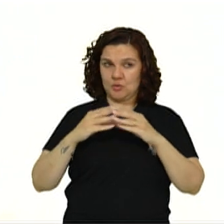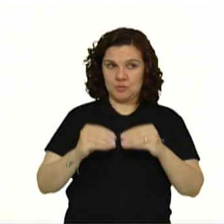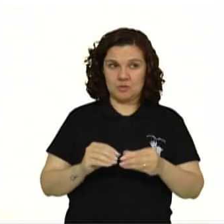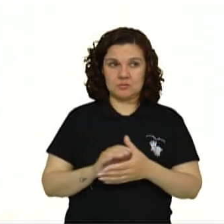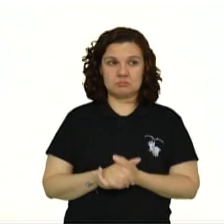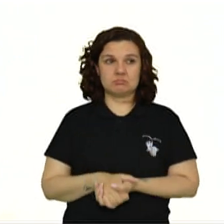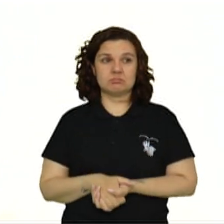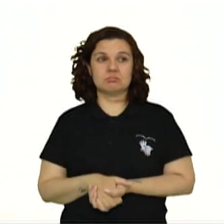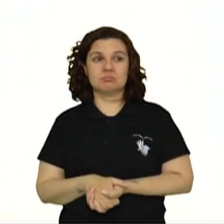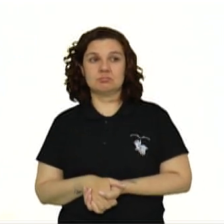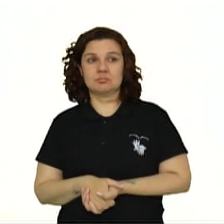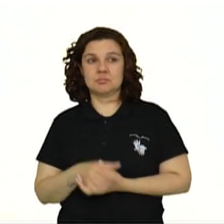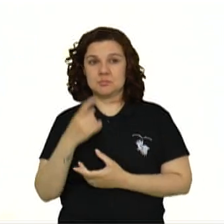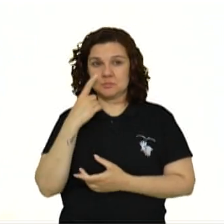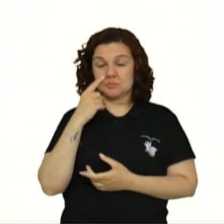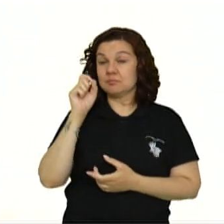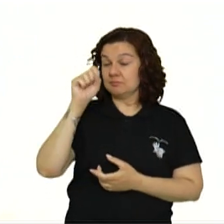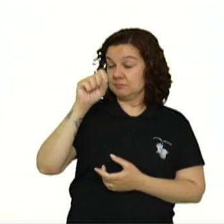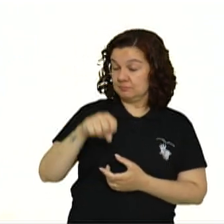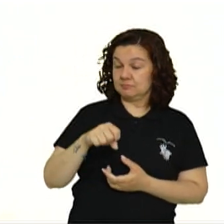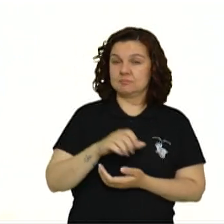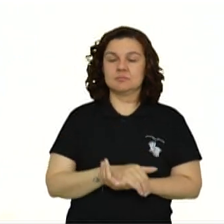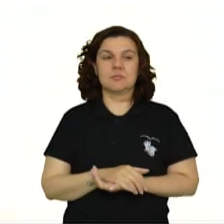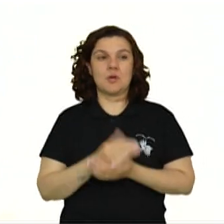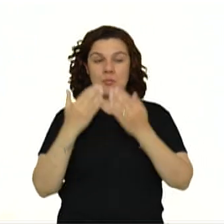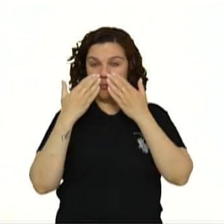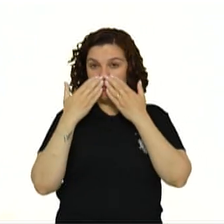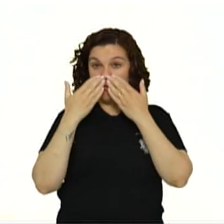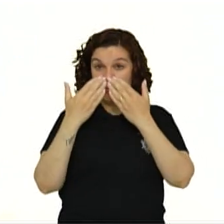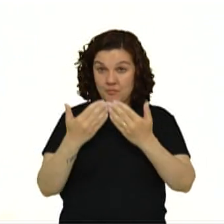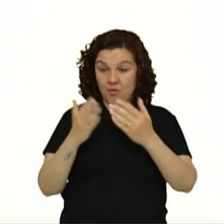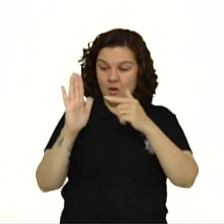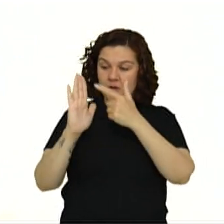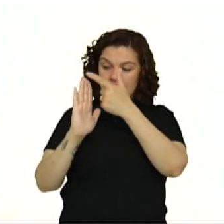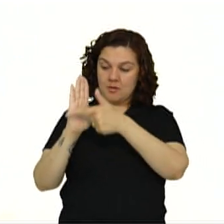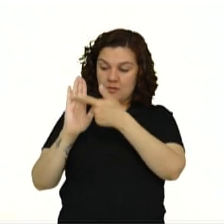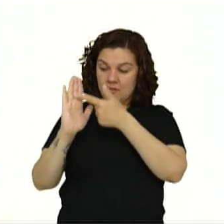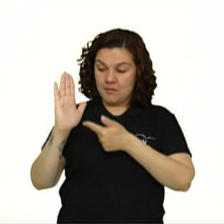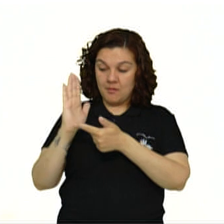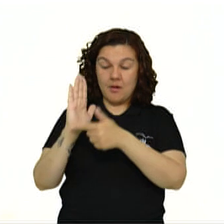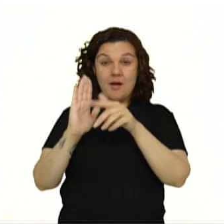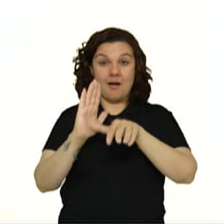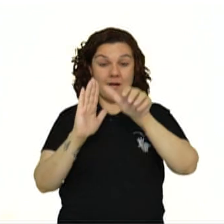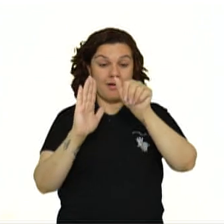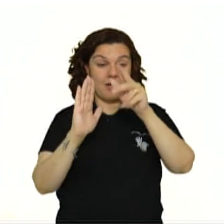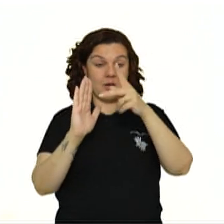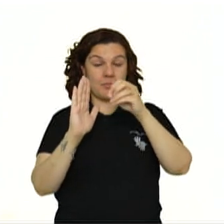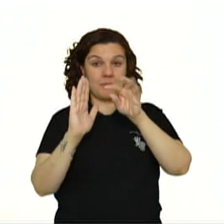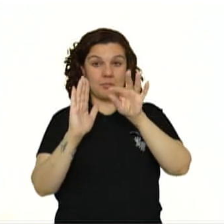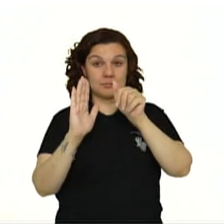polígonos regulares? Você vai ver que sim, quando ele está por fora, o apótema vai ser sempre igual ao raio.